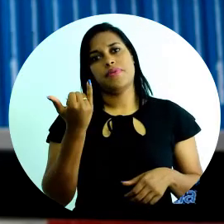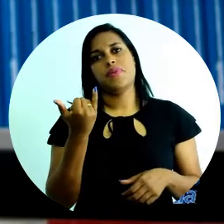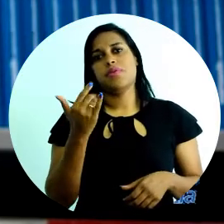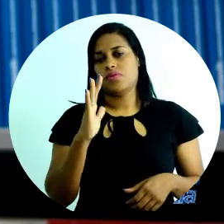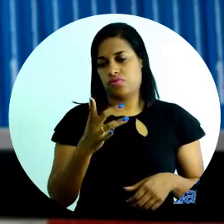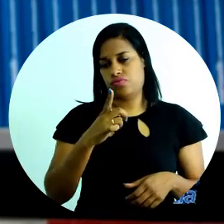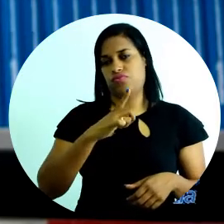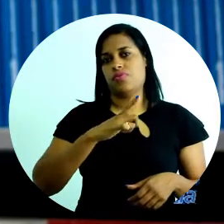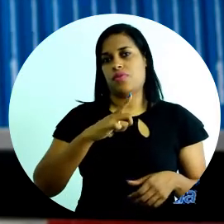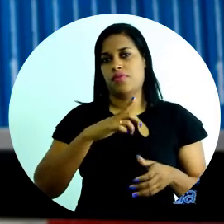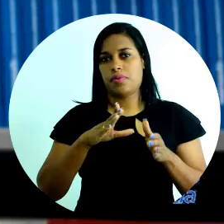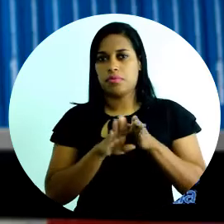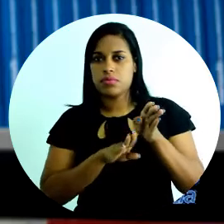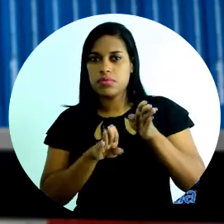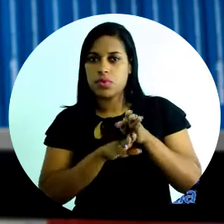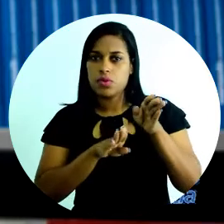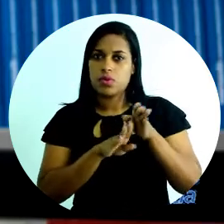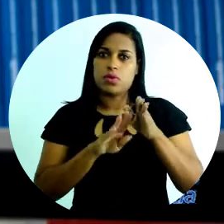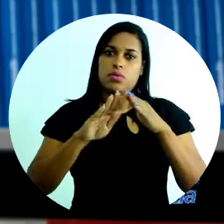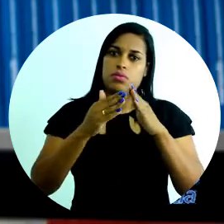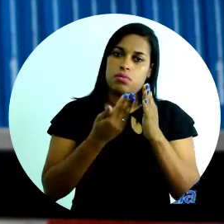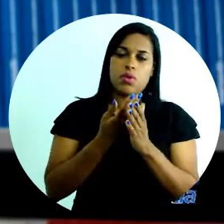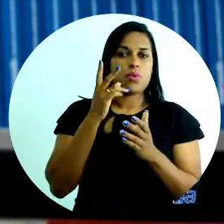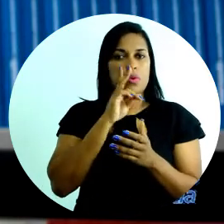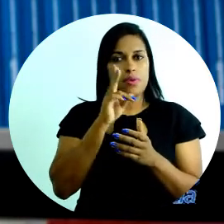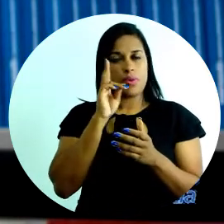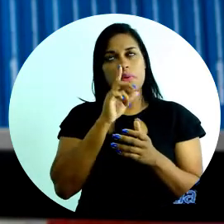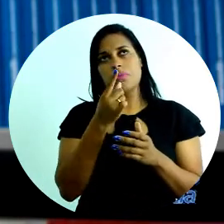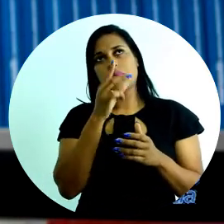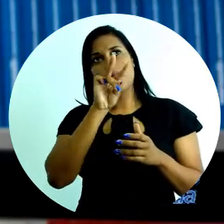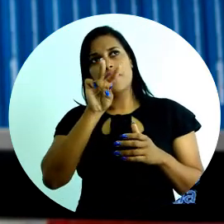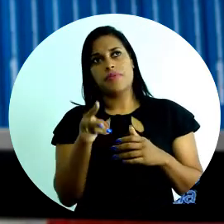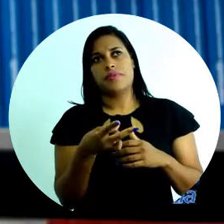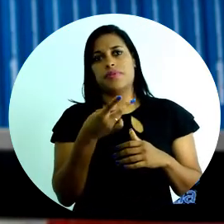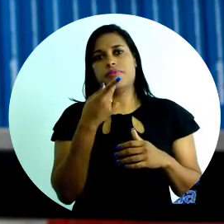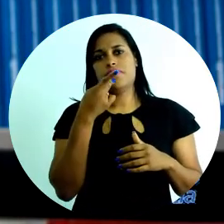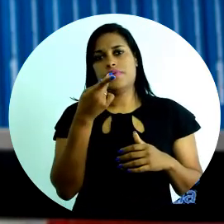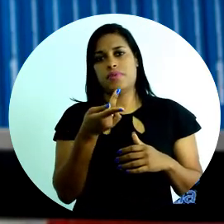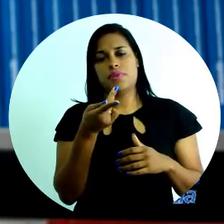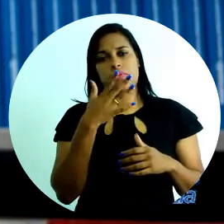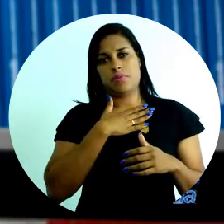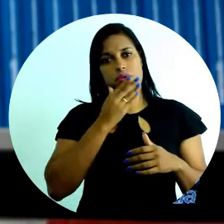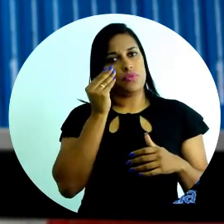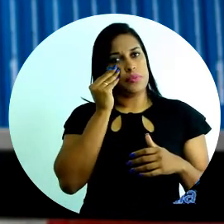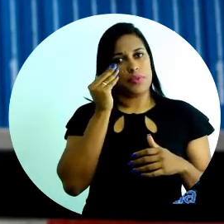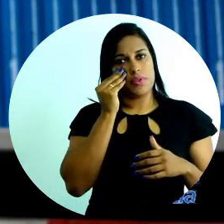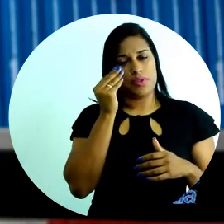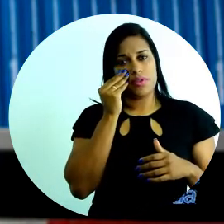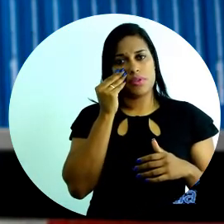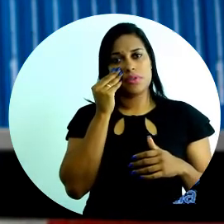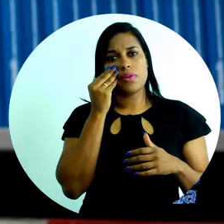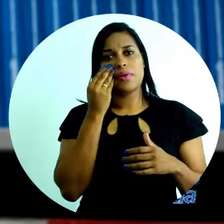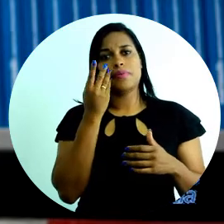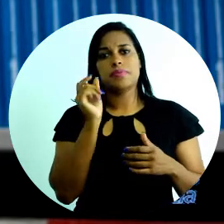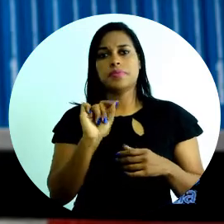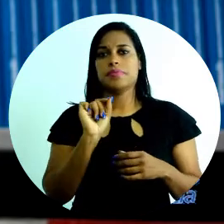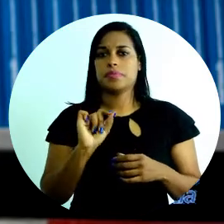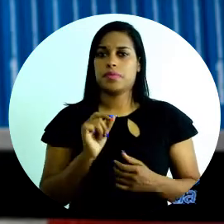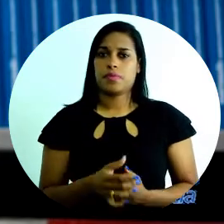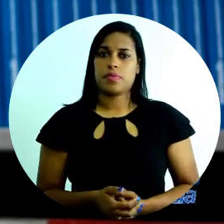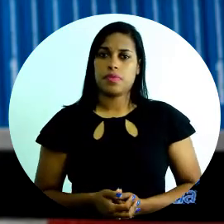mais bem aproveitado. Eu já fiz parte de conselho escolar várias vezes, eu lembro de um caso que eu gostaria de citar nesse